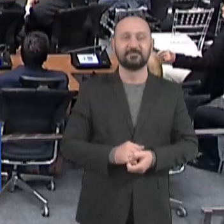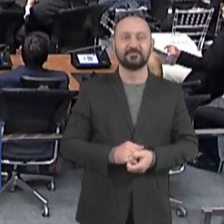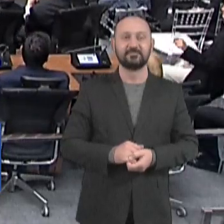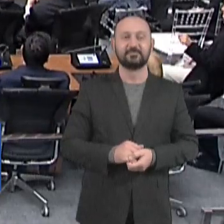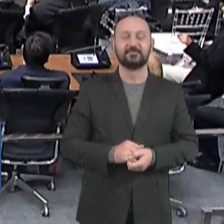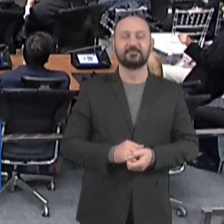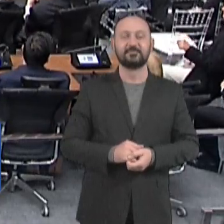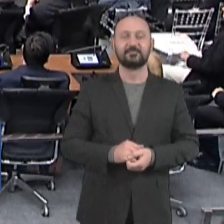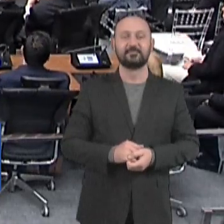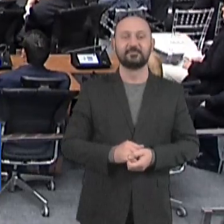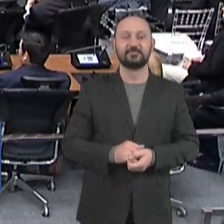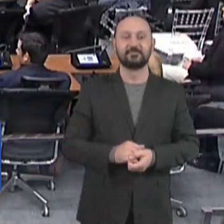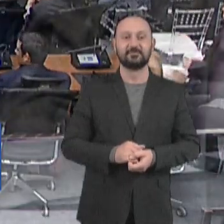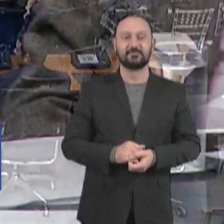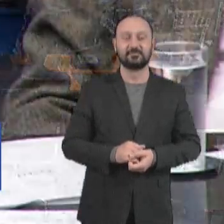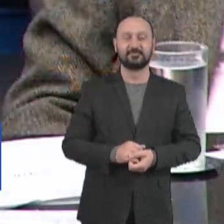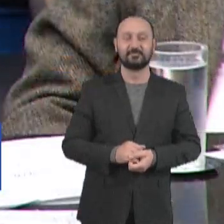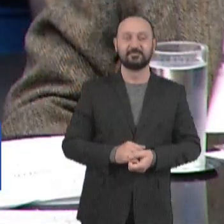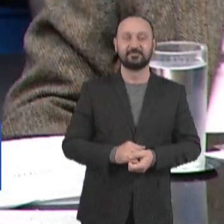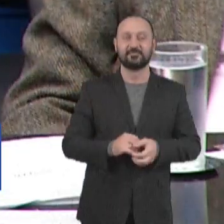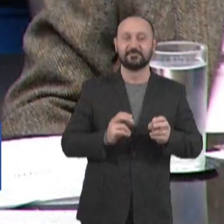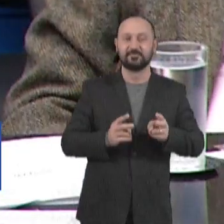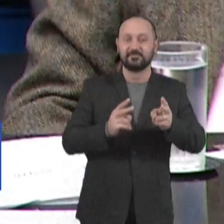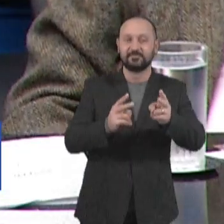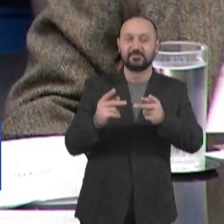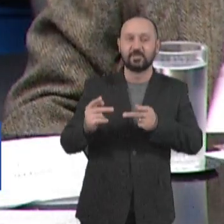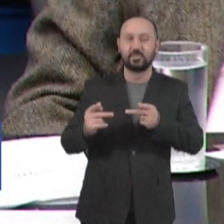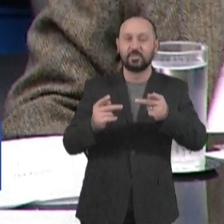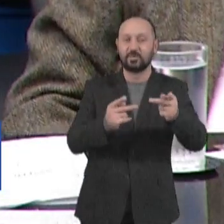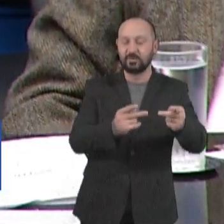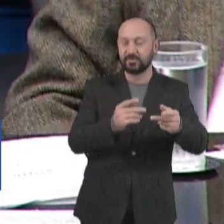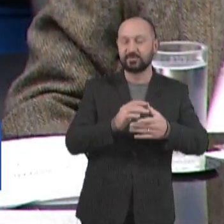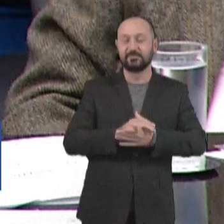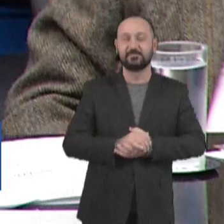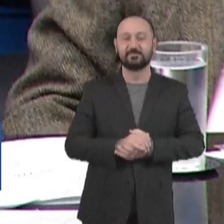Dando continuidade, nós convidamos